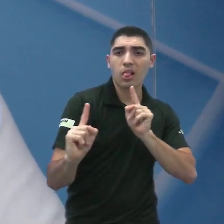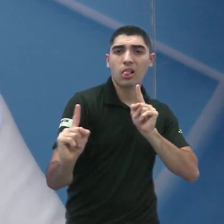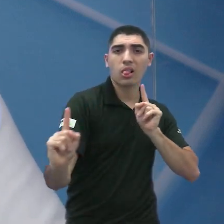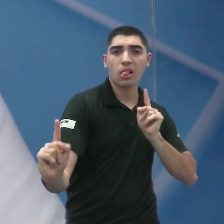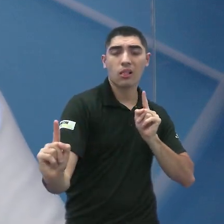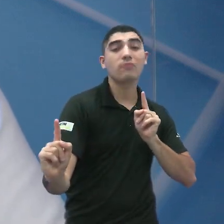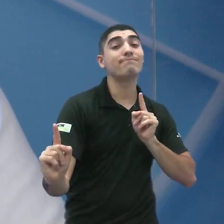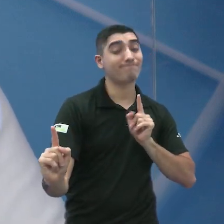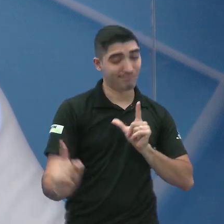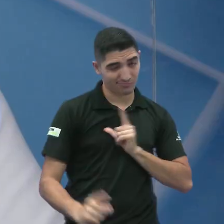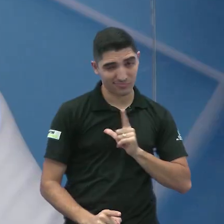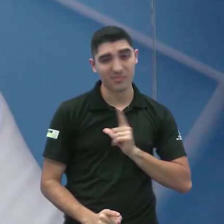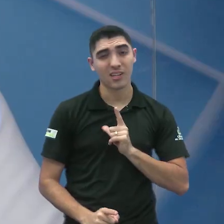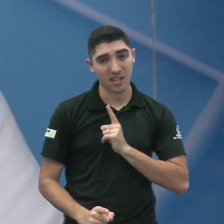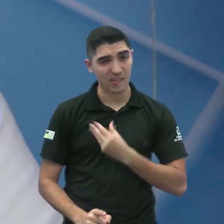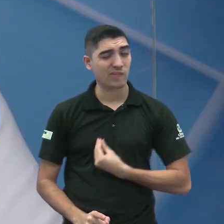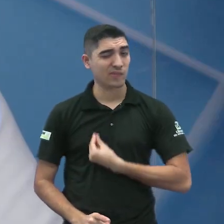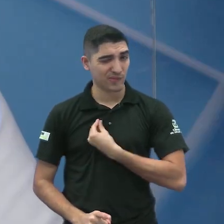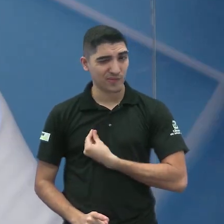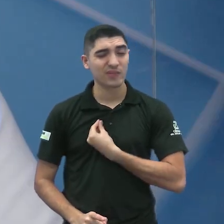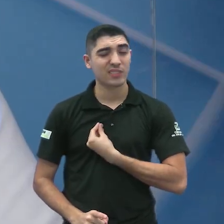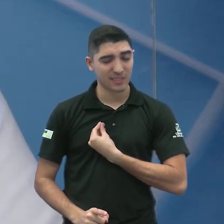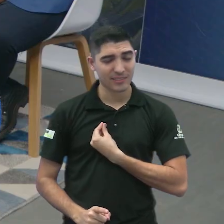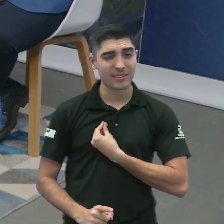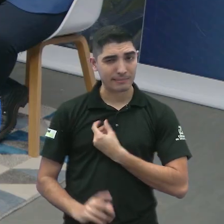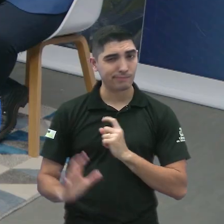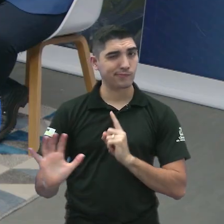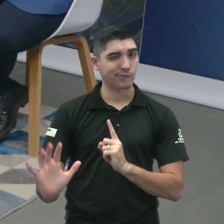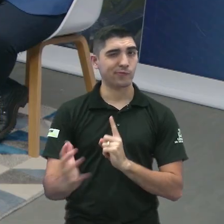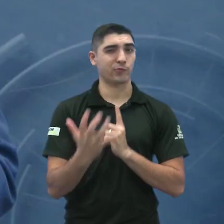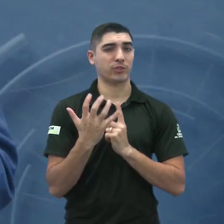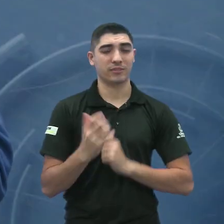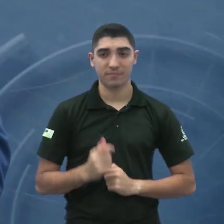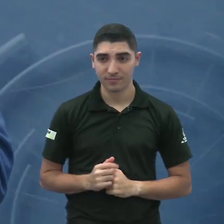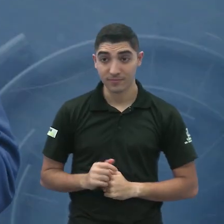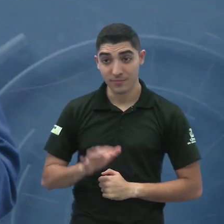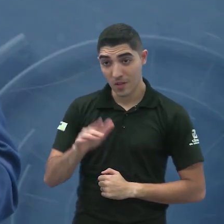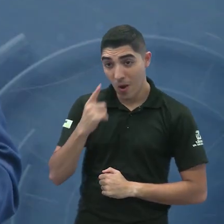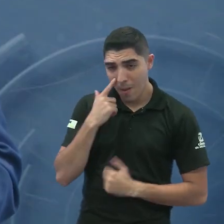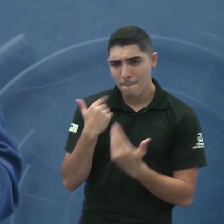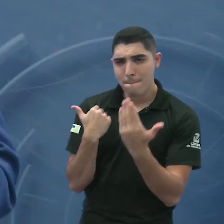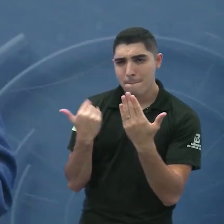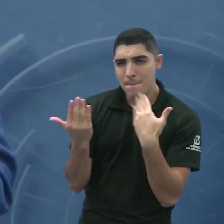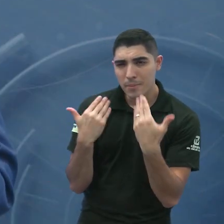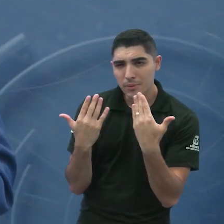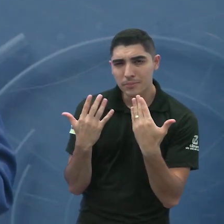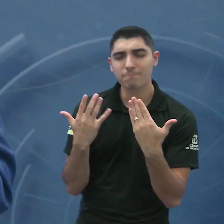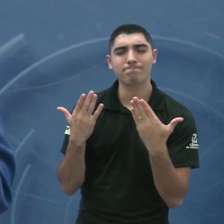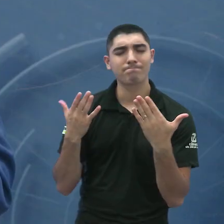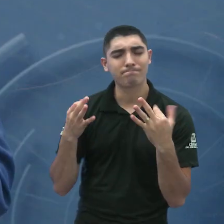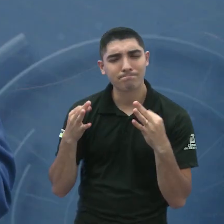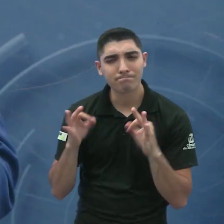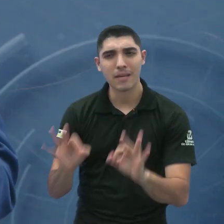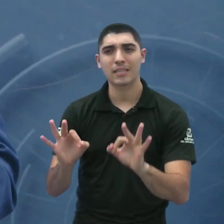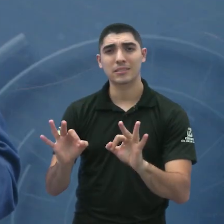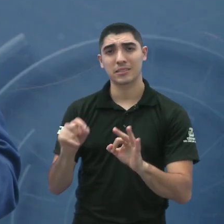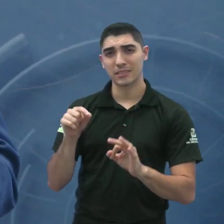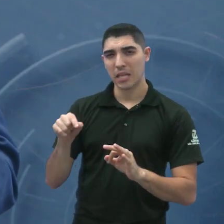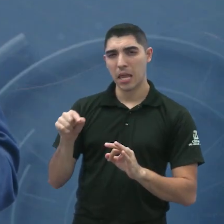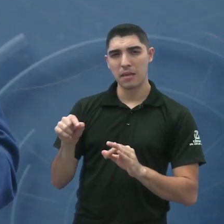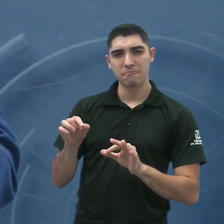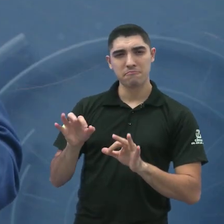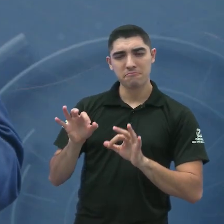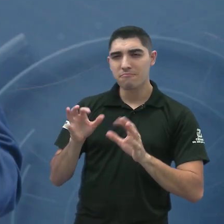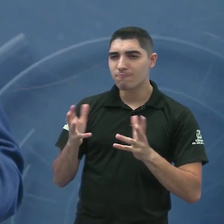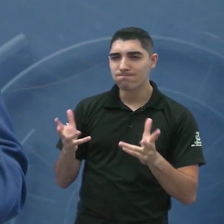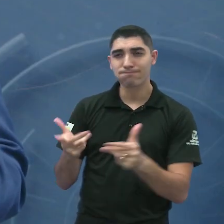influenciando demais, né? Nos nossos... Olha, gente, o papo está ótimo mais uma vez aqui, esse bloco foi incrível, né?